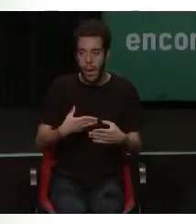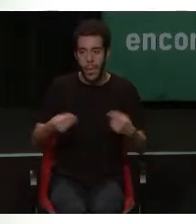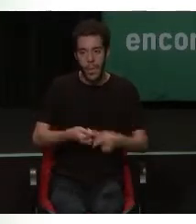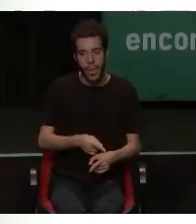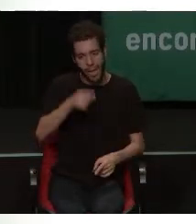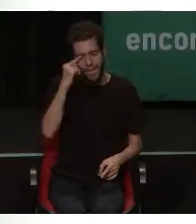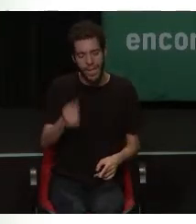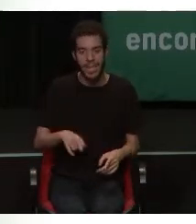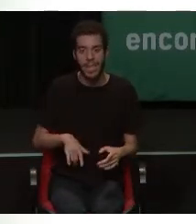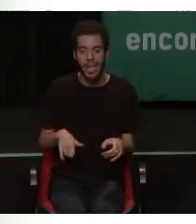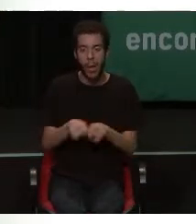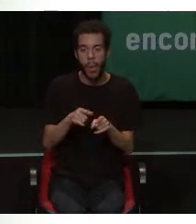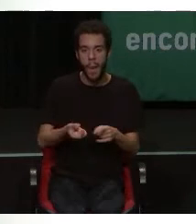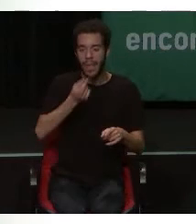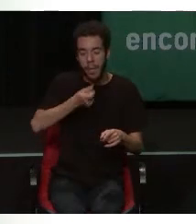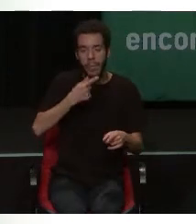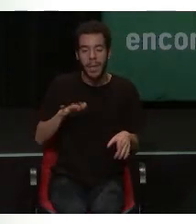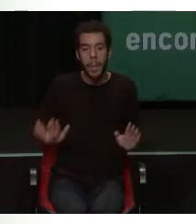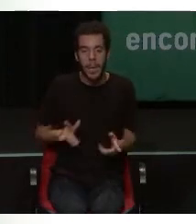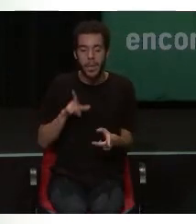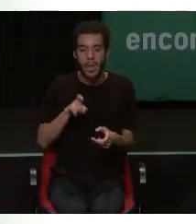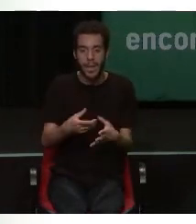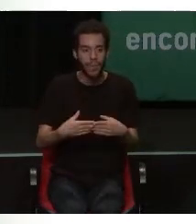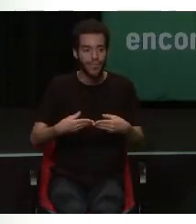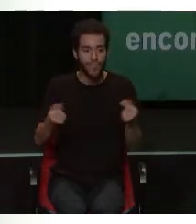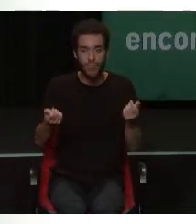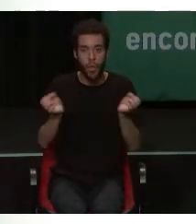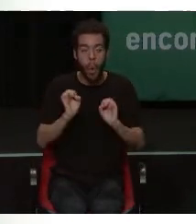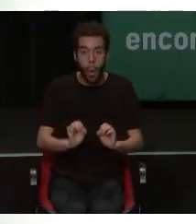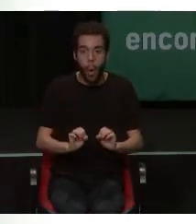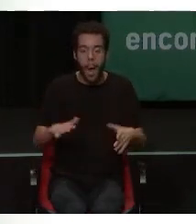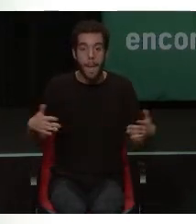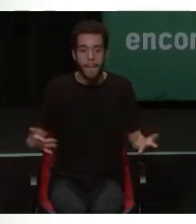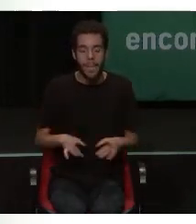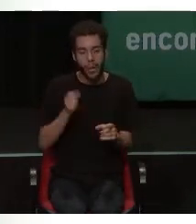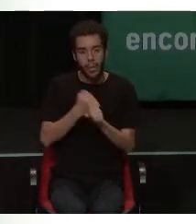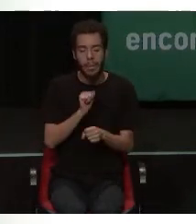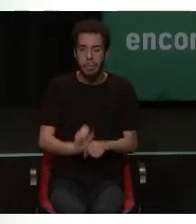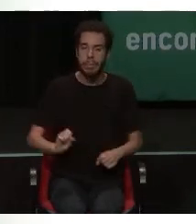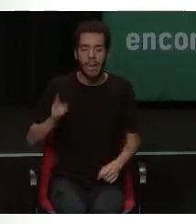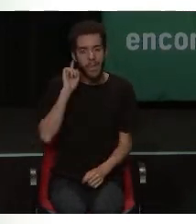aos antibióticos. E esse trabalho é importante porque detectamos pelas primeiras